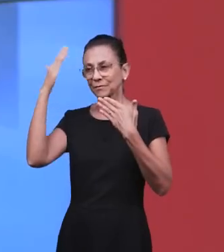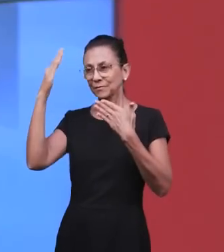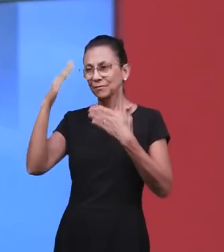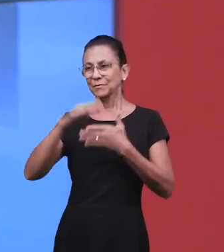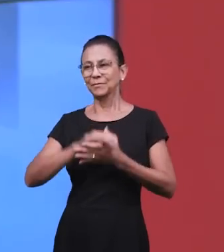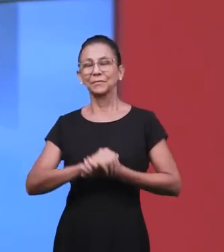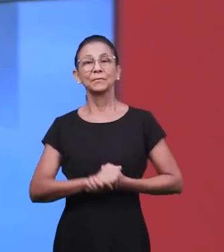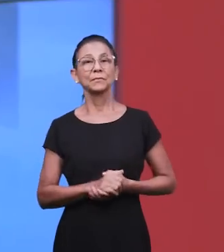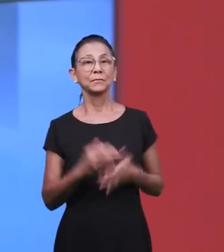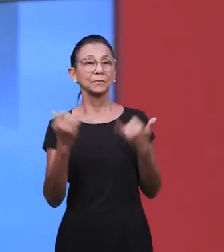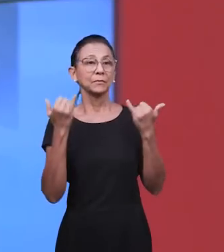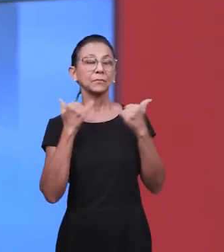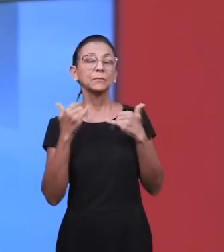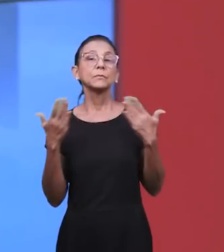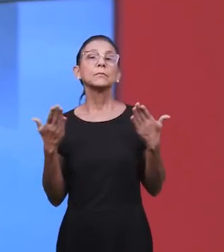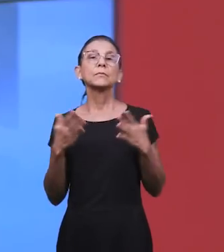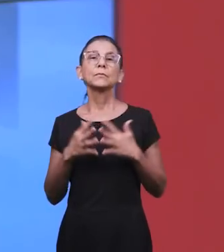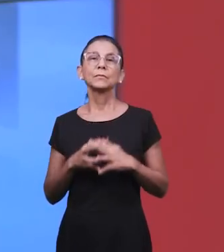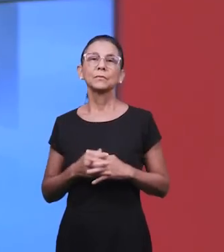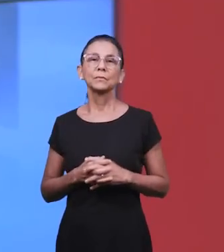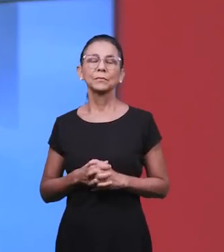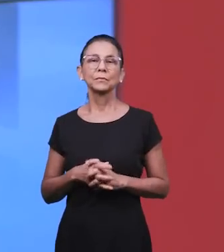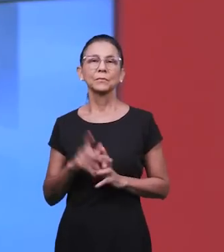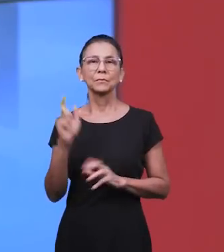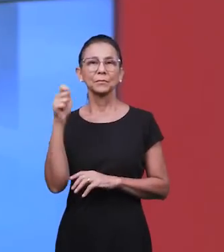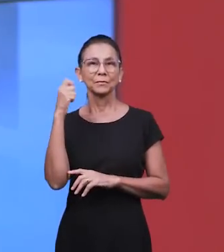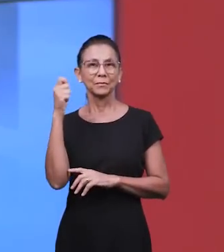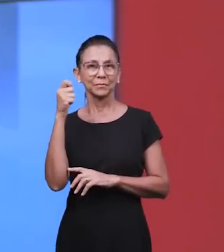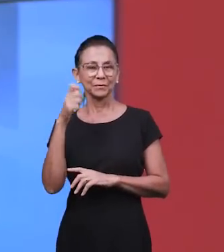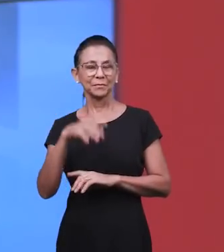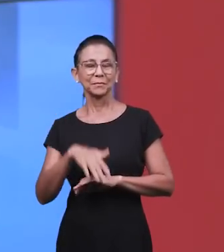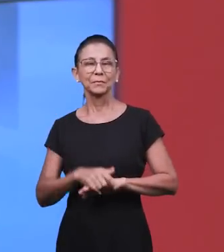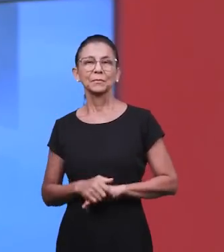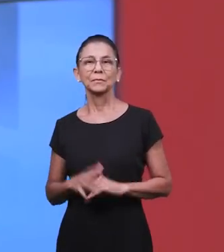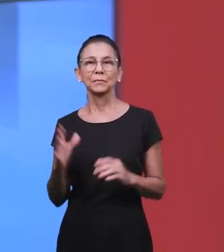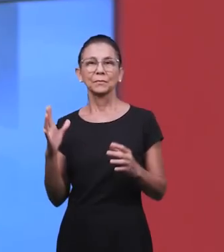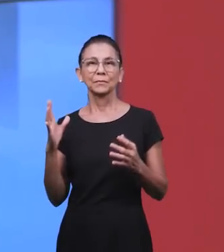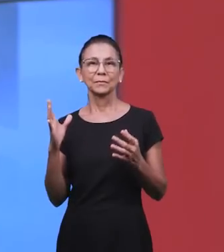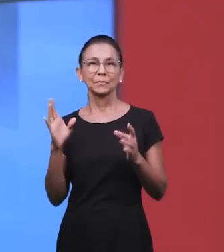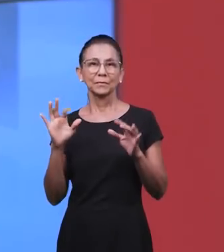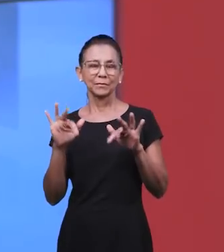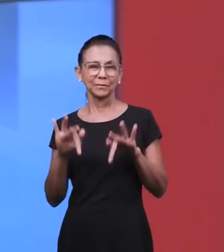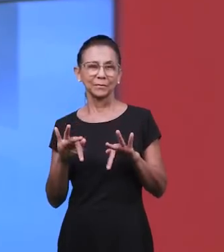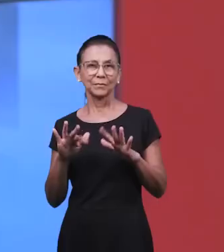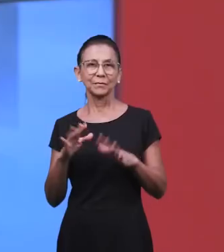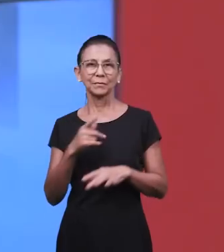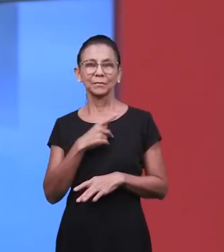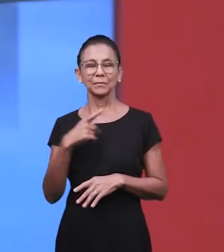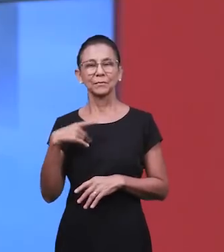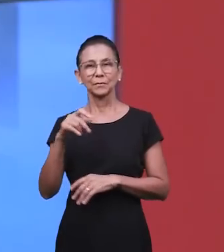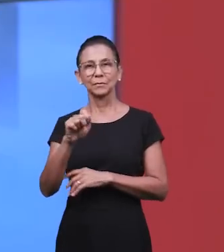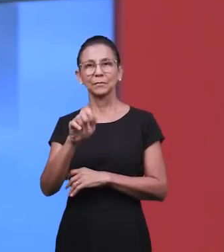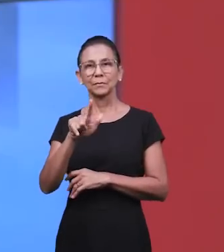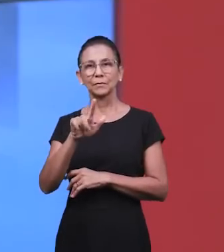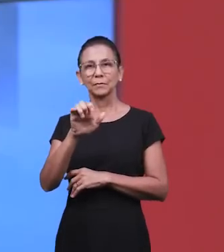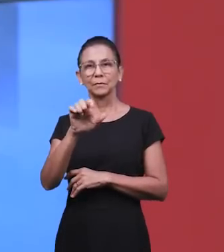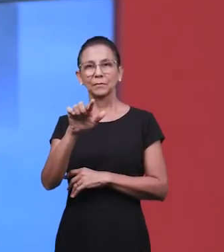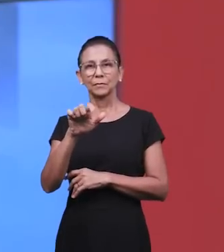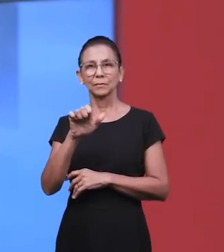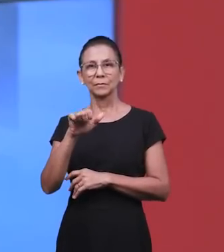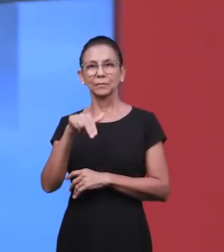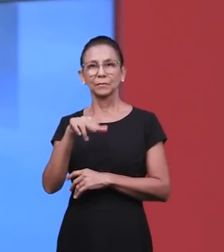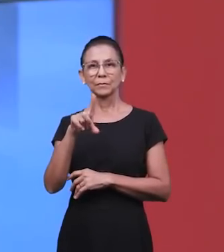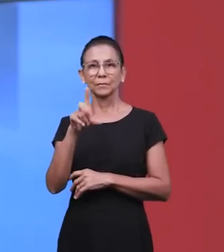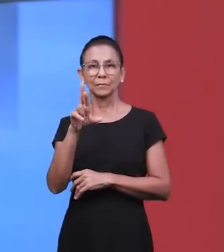Patrícia, pelas informações. E agora vamos para o Rio Grande do Sul, já fechando aqui a nossa edição com o pastor Alexandre. Pastor